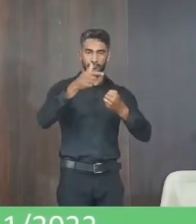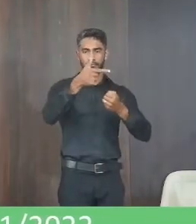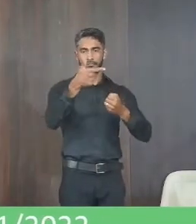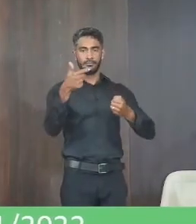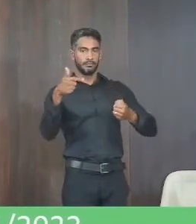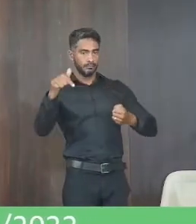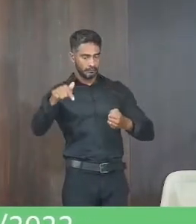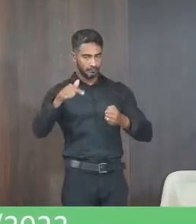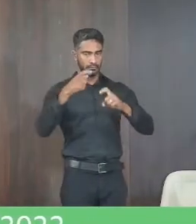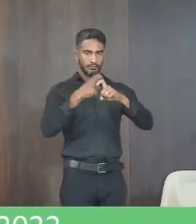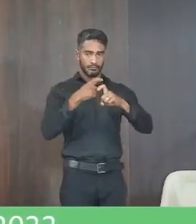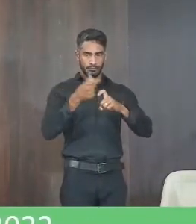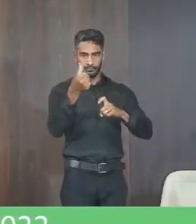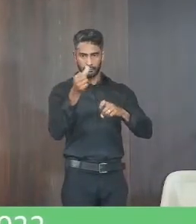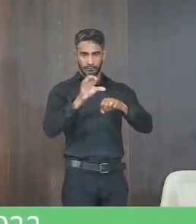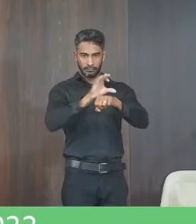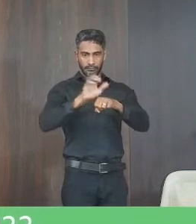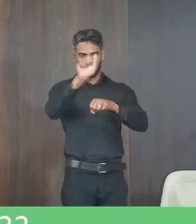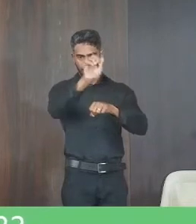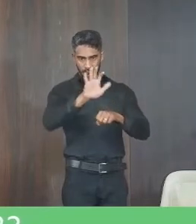e da Outras Providências